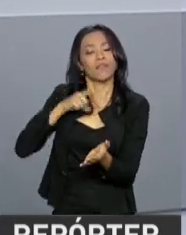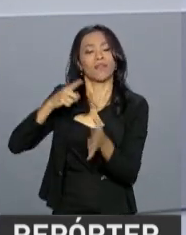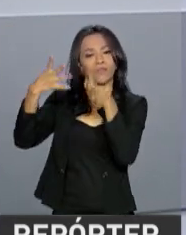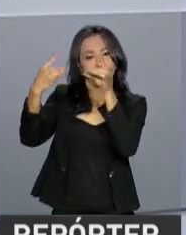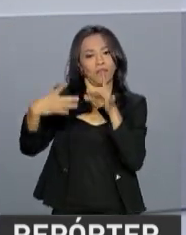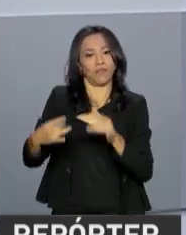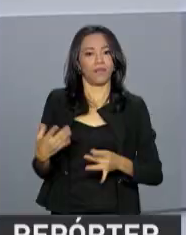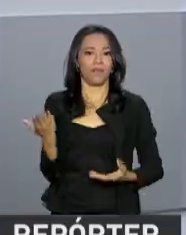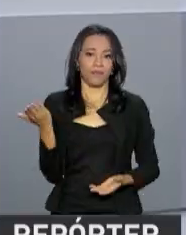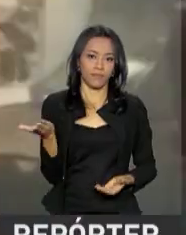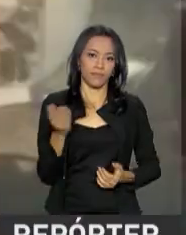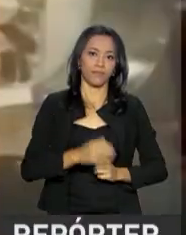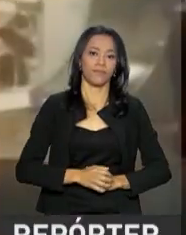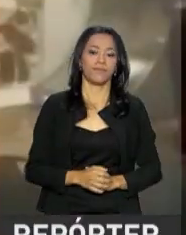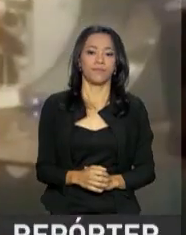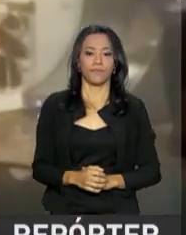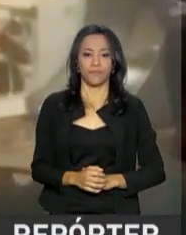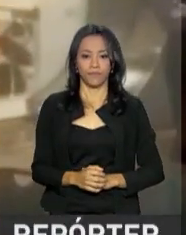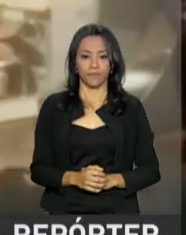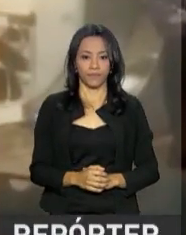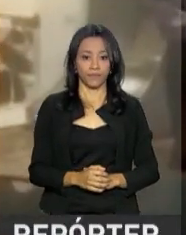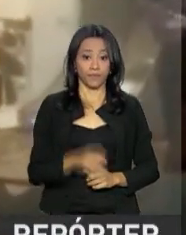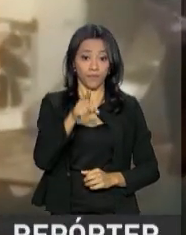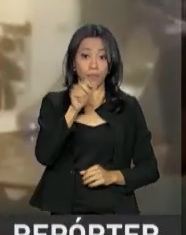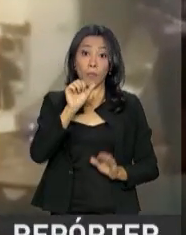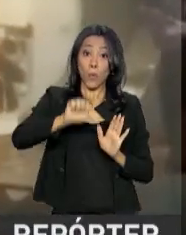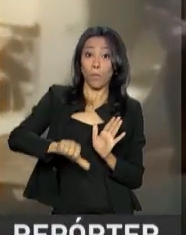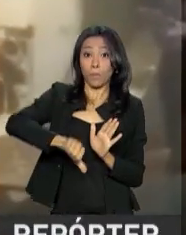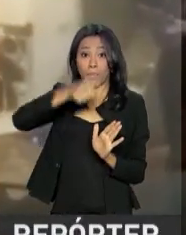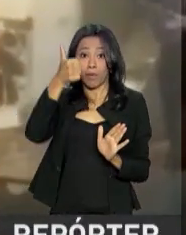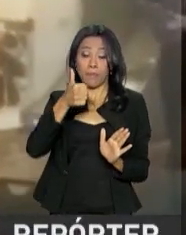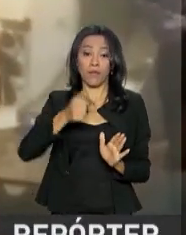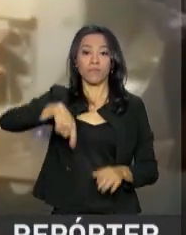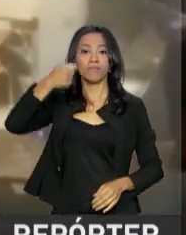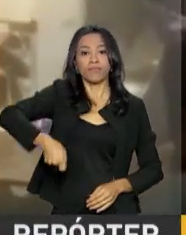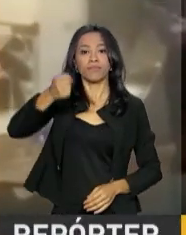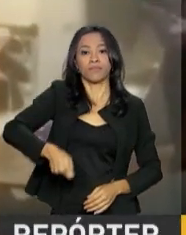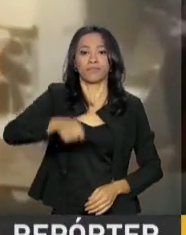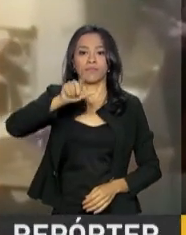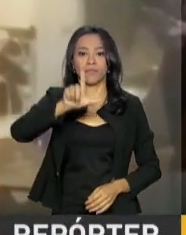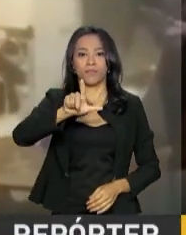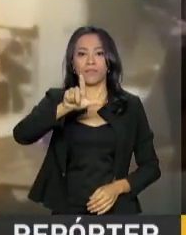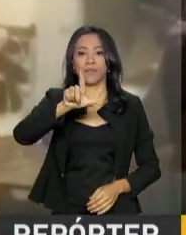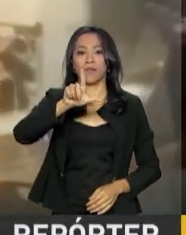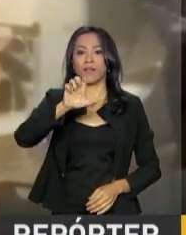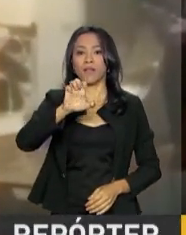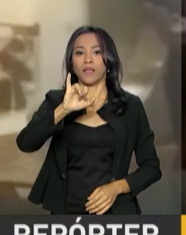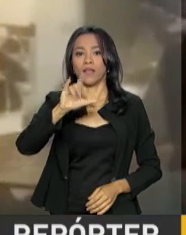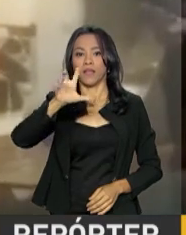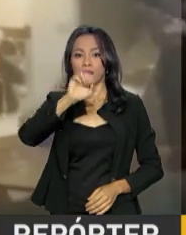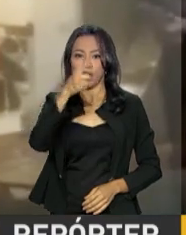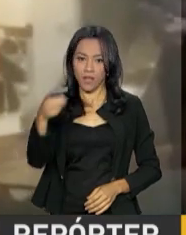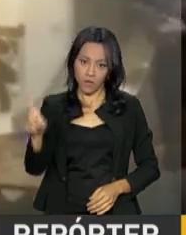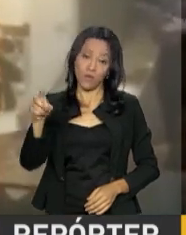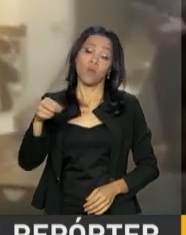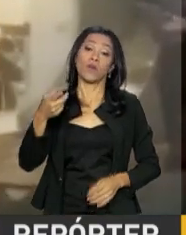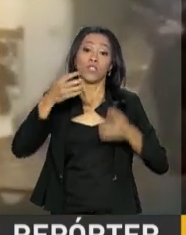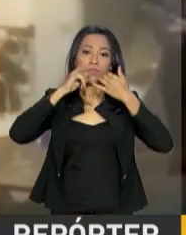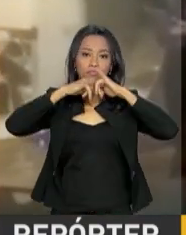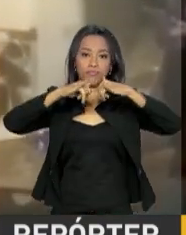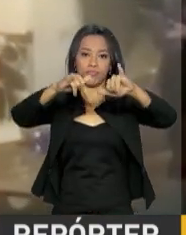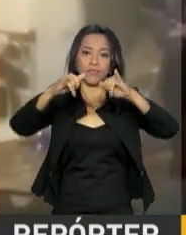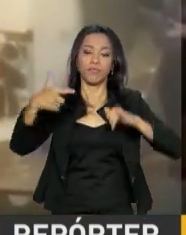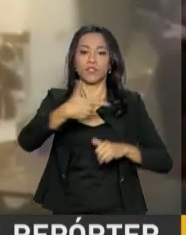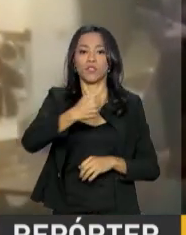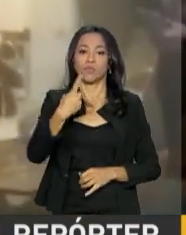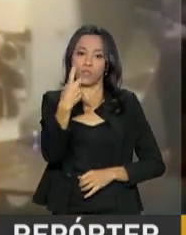detalhes o primeiro leilão de linhas de transmissão realizado em 2018 foi um sucesso que na